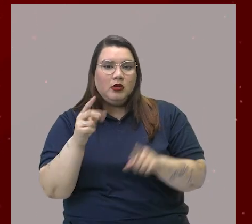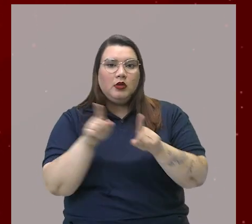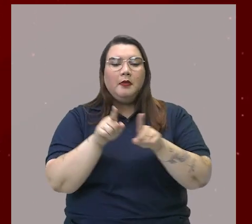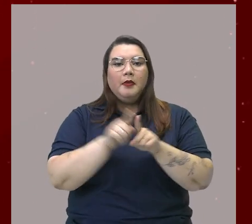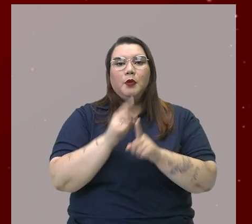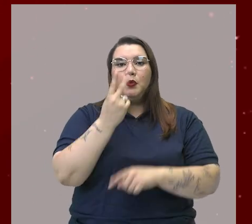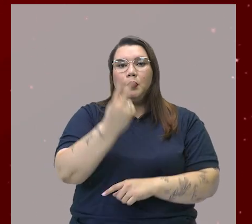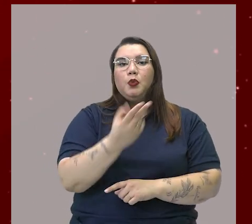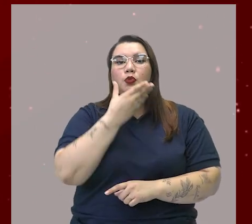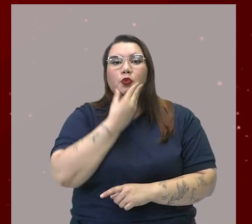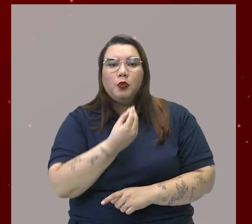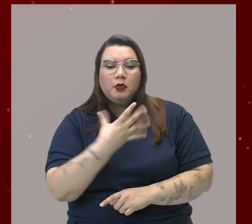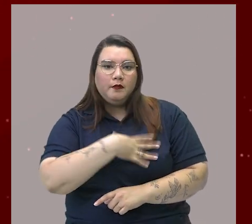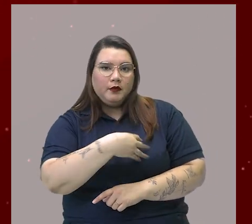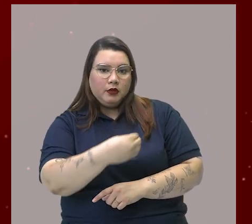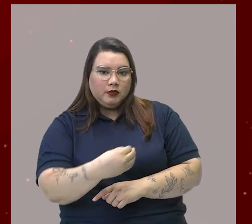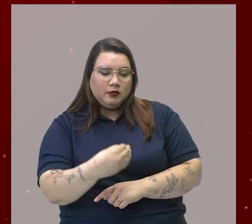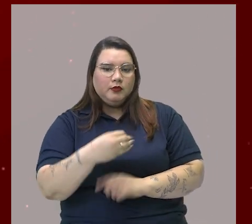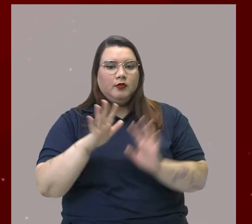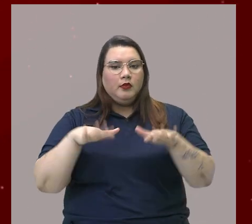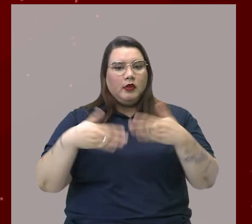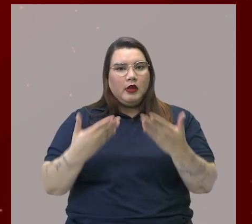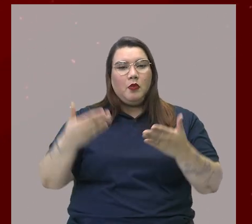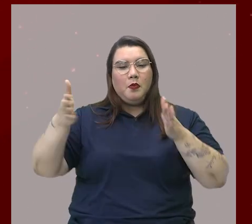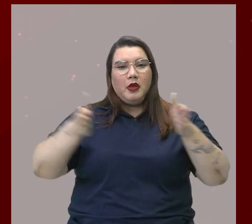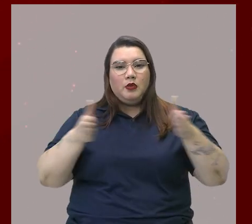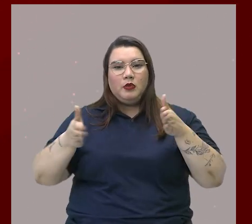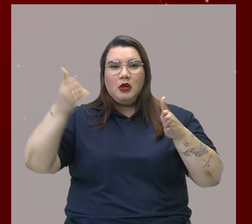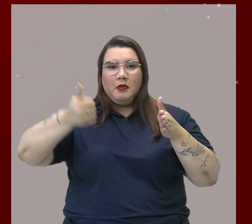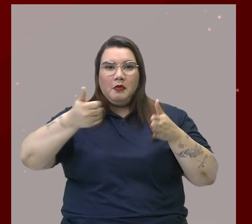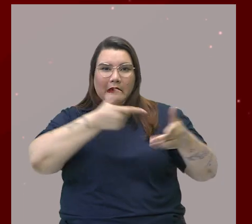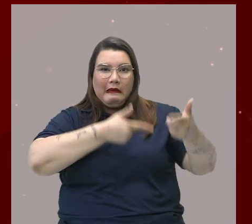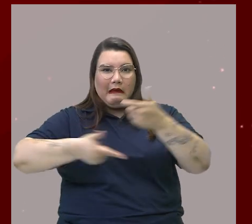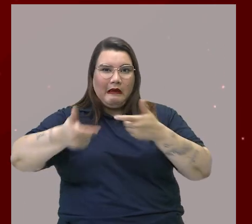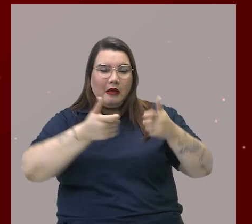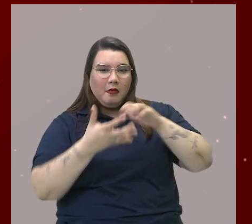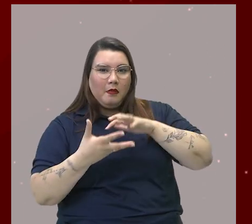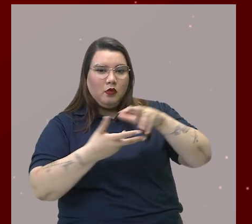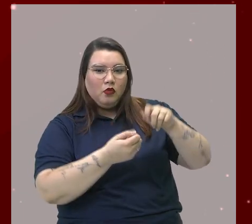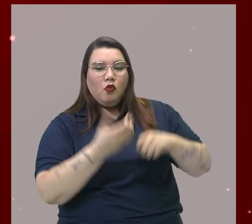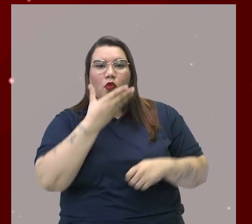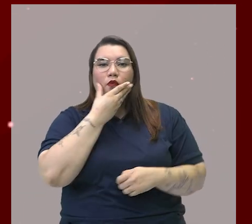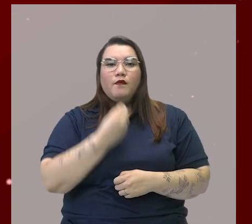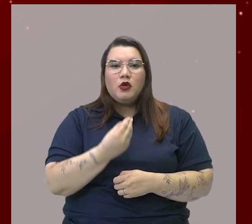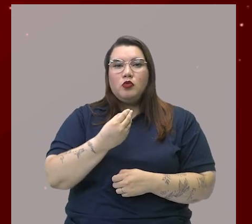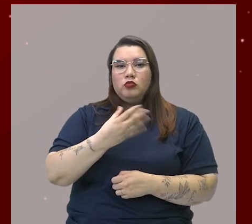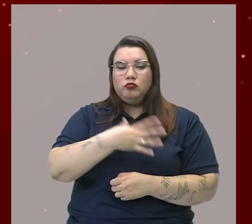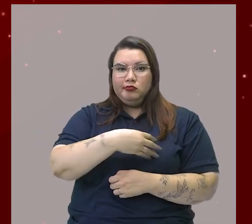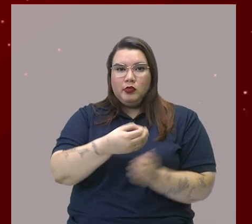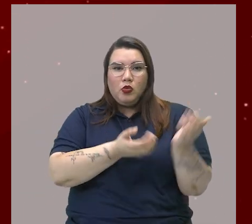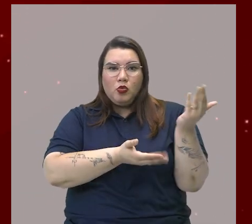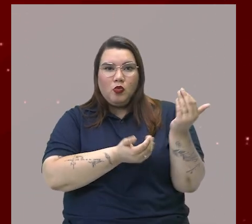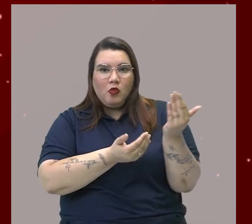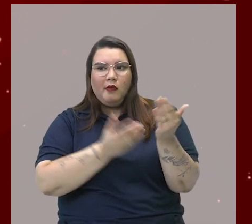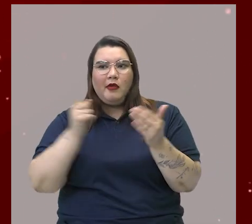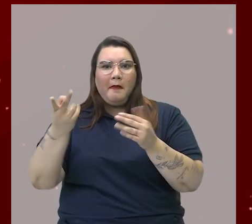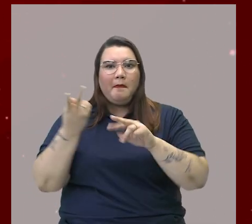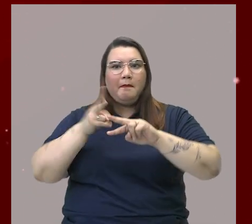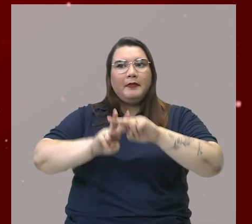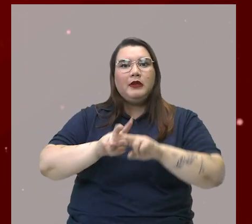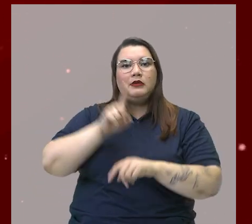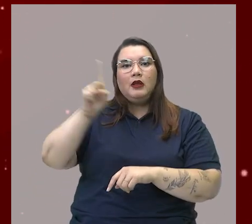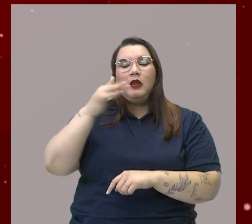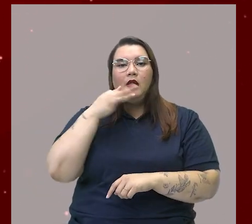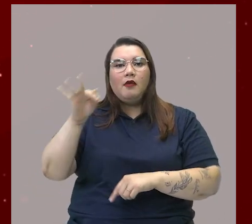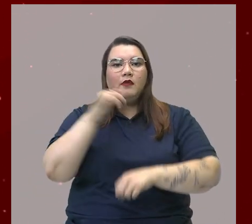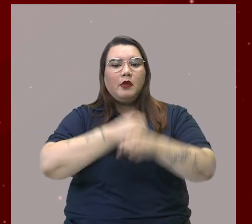filhos, Cole e Erwin. Durante a Primeira Guerra Mundial, seu filho mais novo, Erwin, foi feito prisioneiro na França,